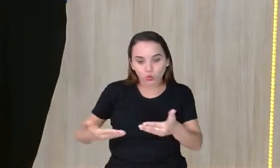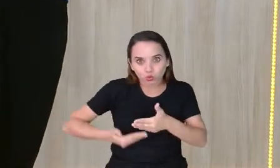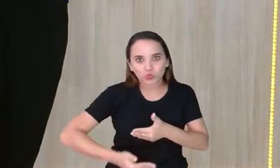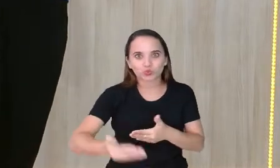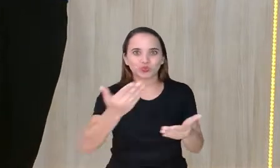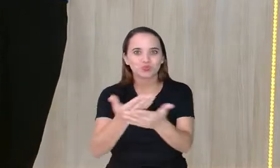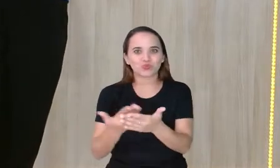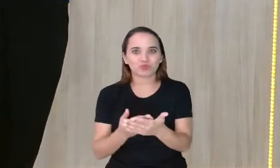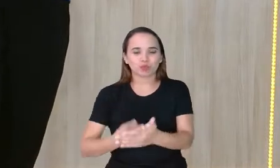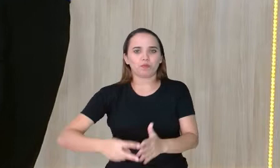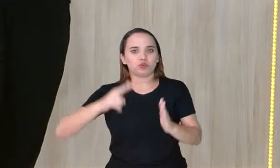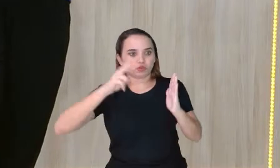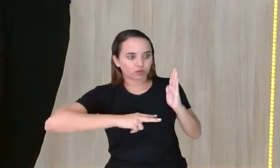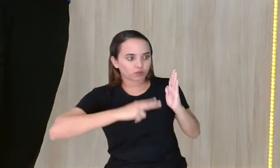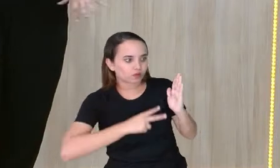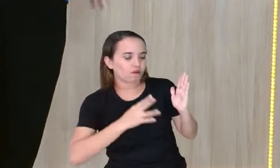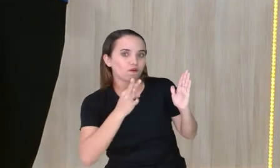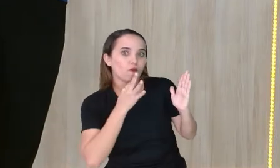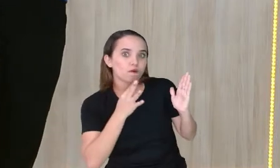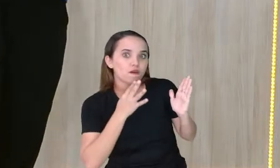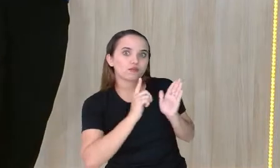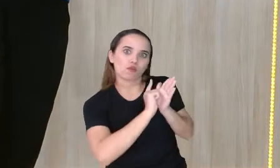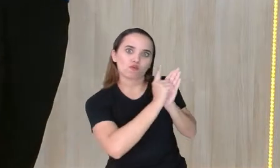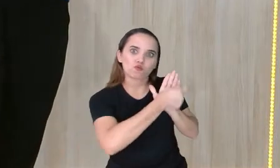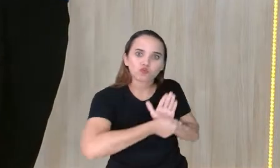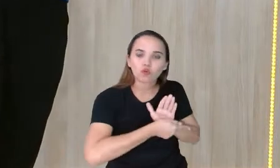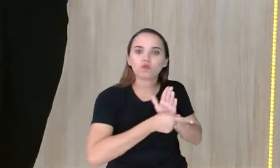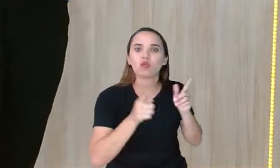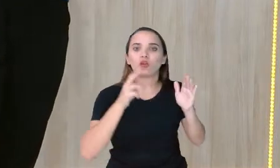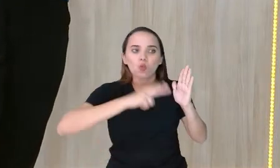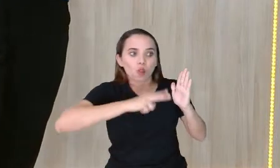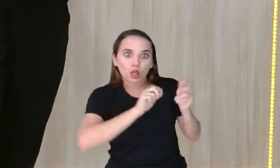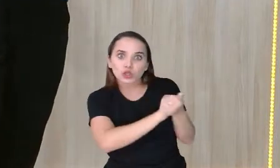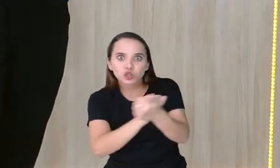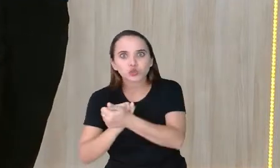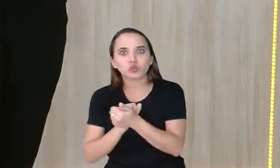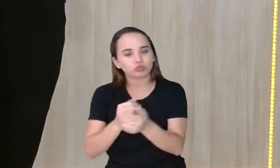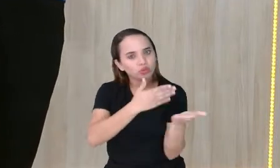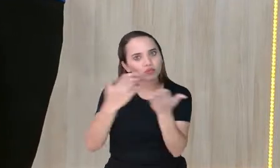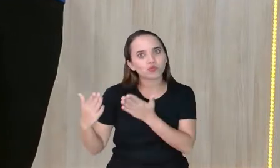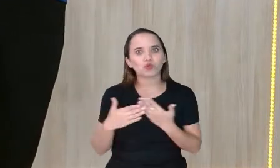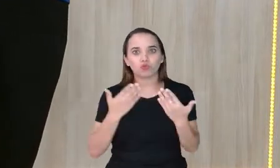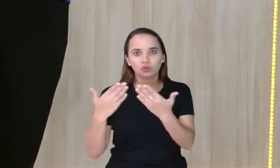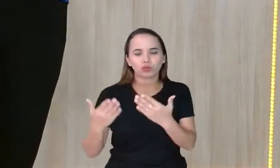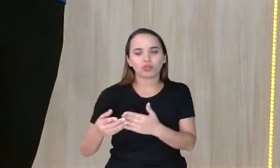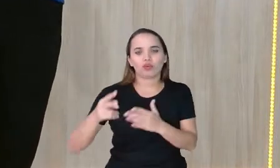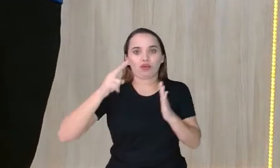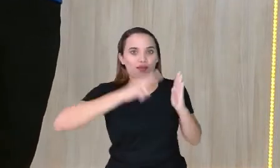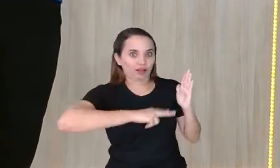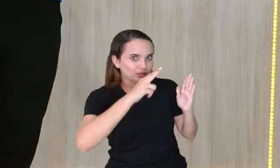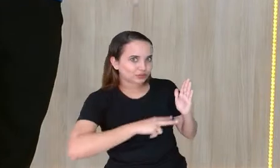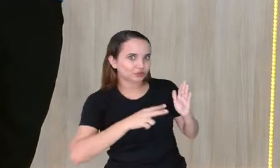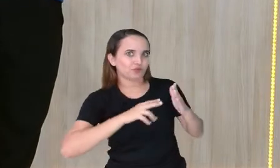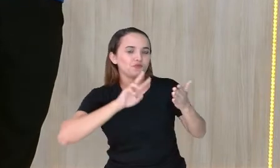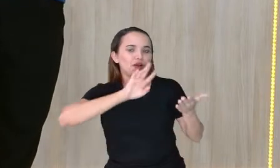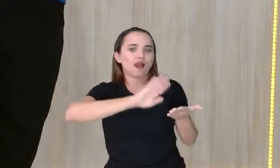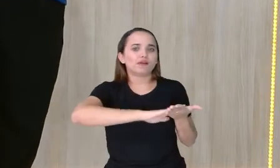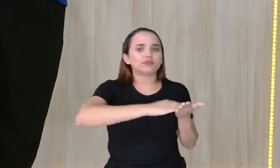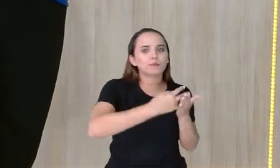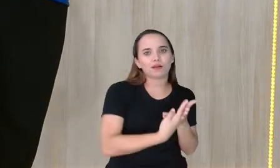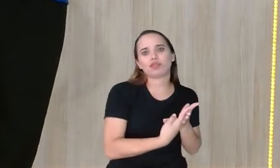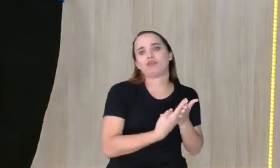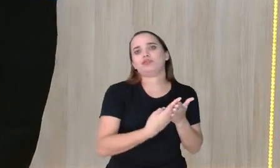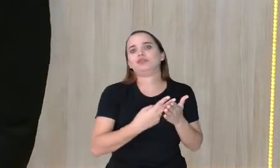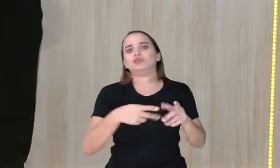ler o gênero juntos e discutir sobre o que a gente está lendo, tá? Trabalhando assim a leitura, a interpretação